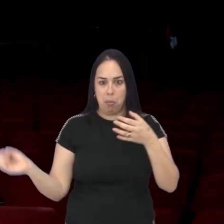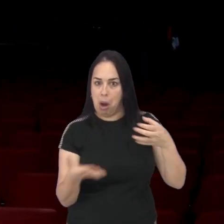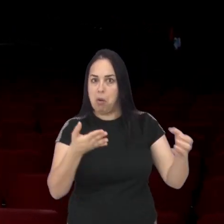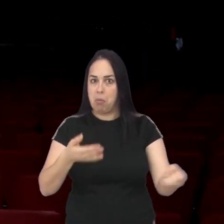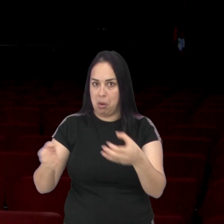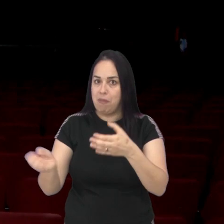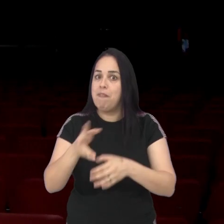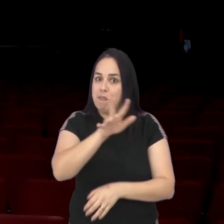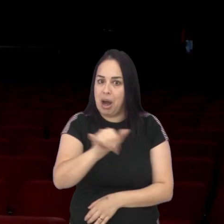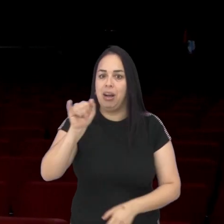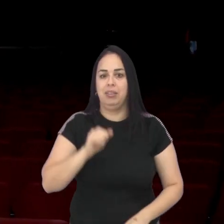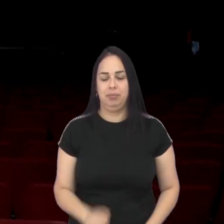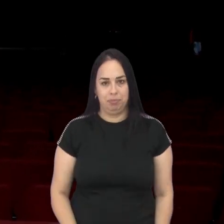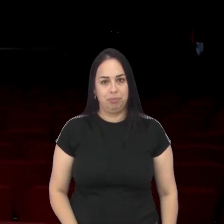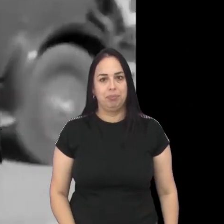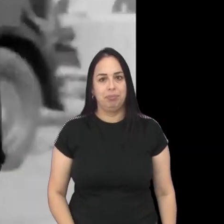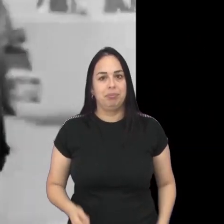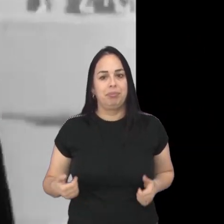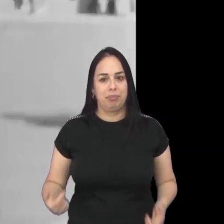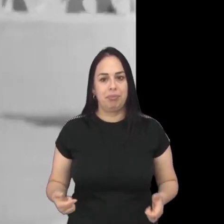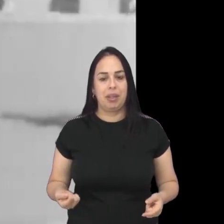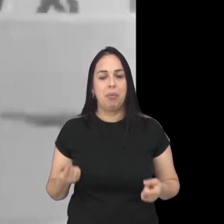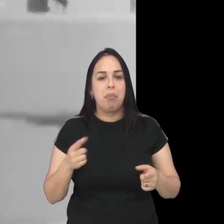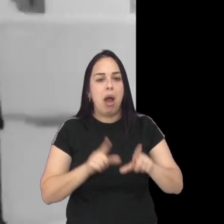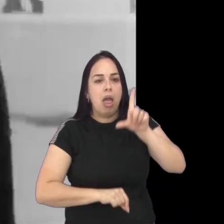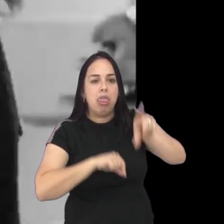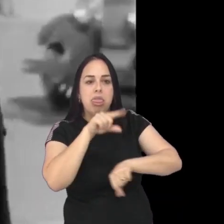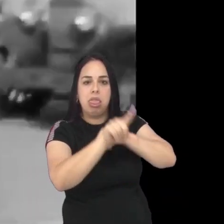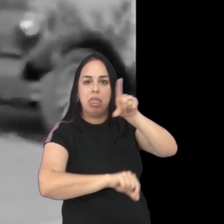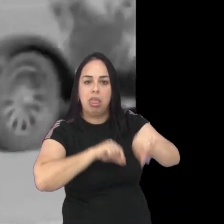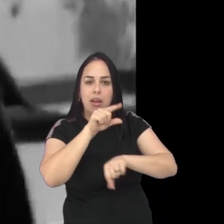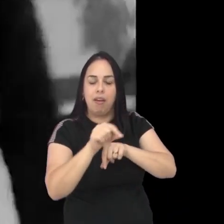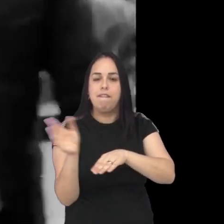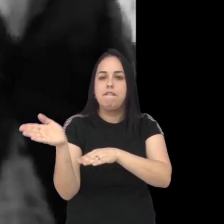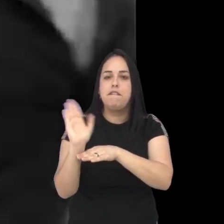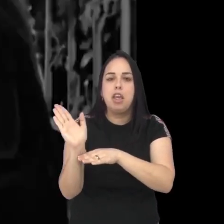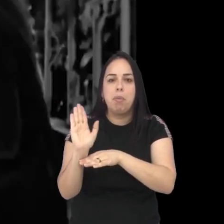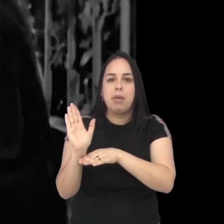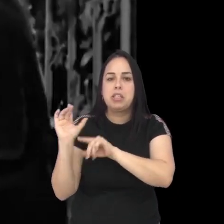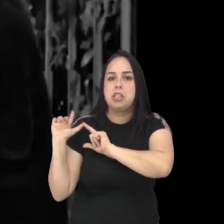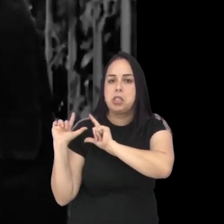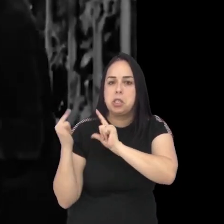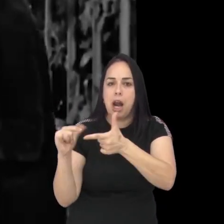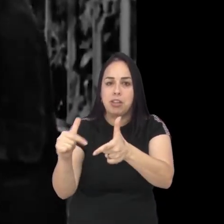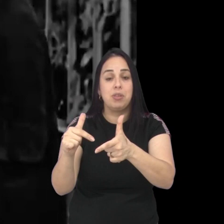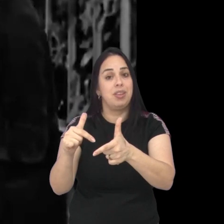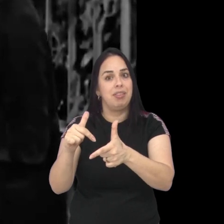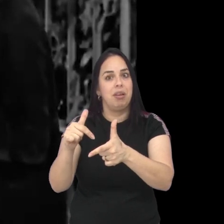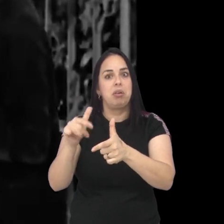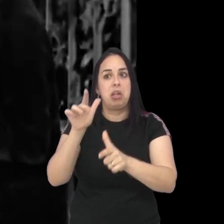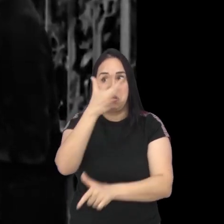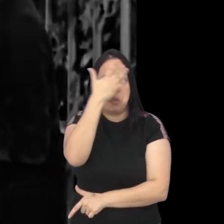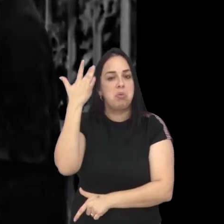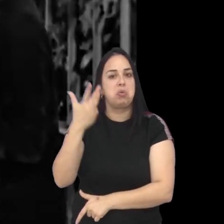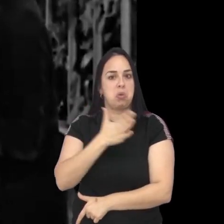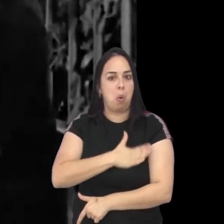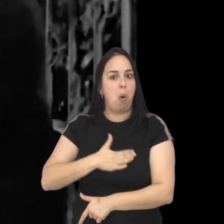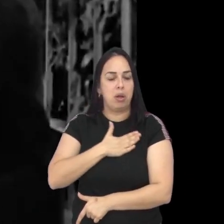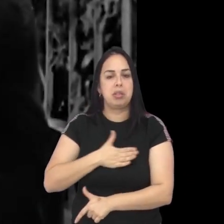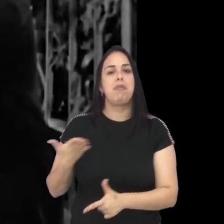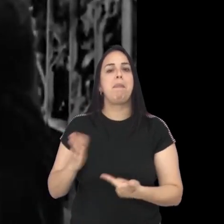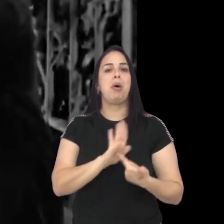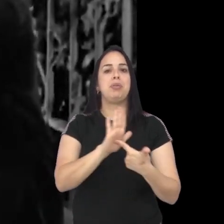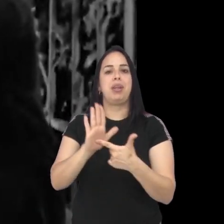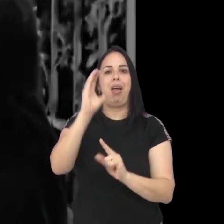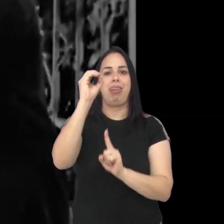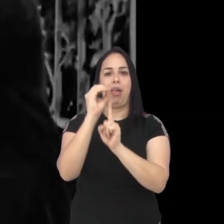novidades devem surgir também. Através de uma curadoria do MIS, filmes clássicos e aclamados pela crítica